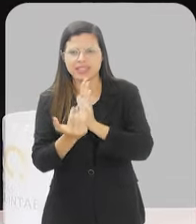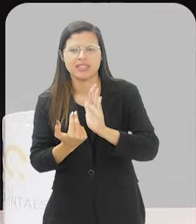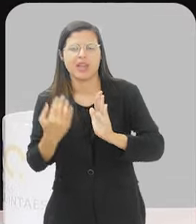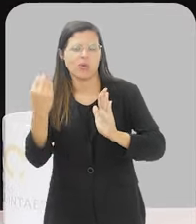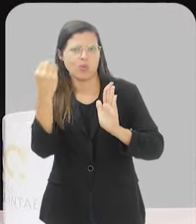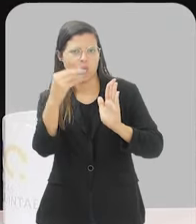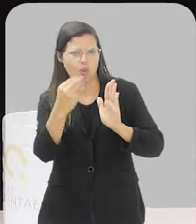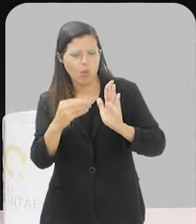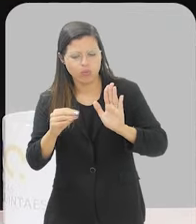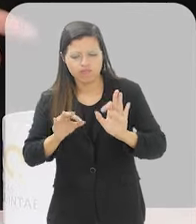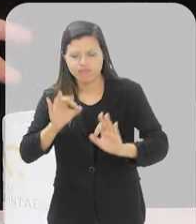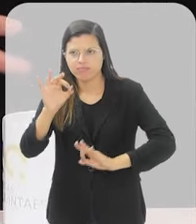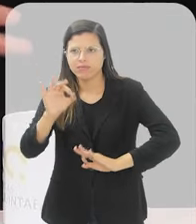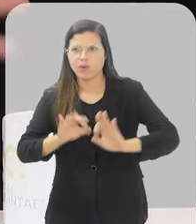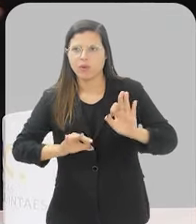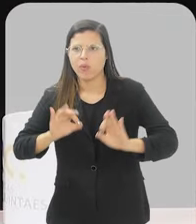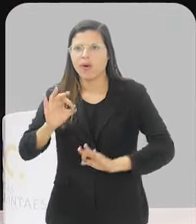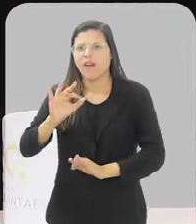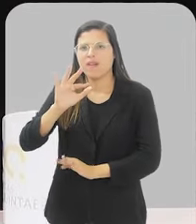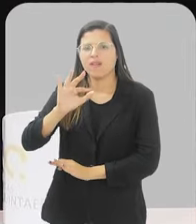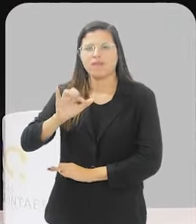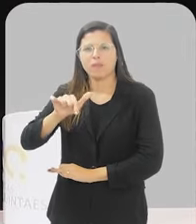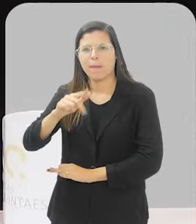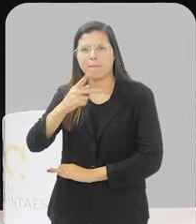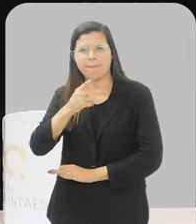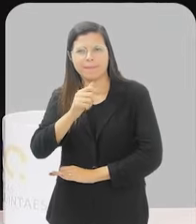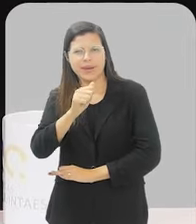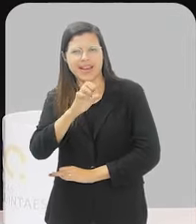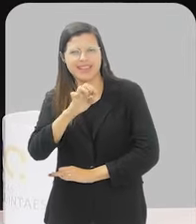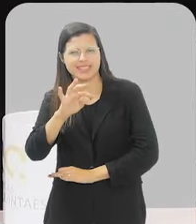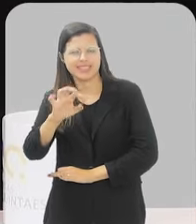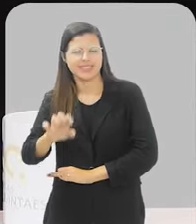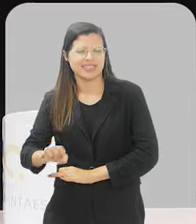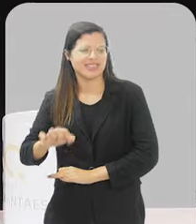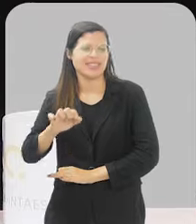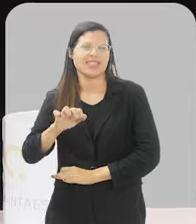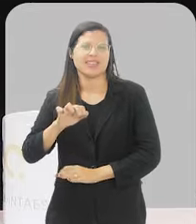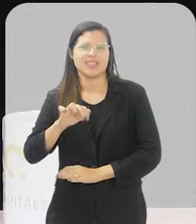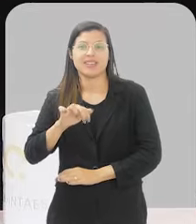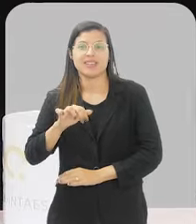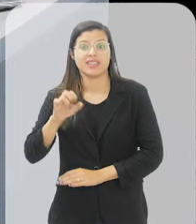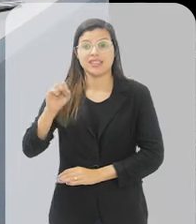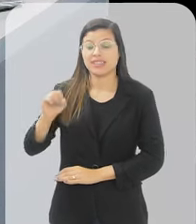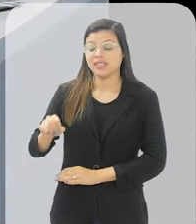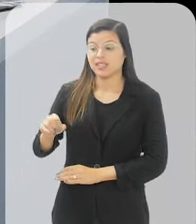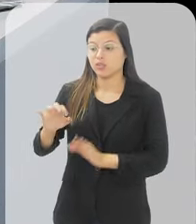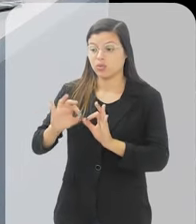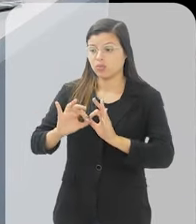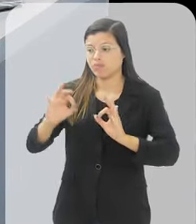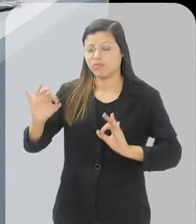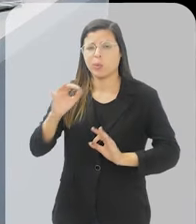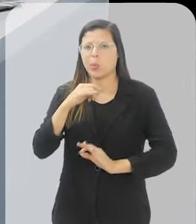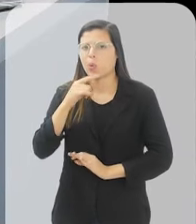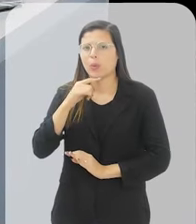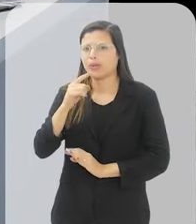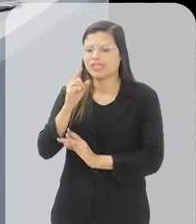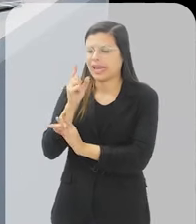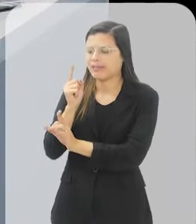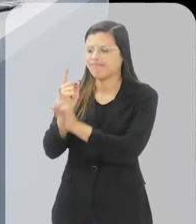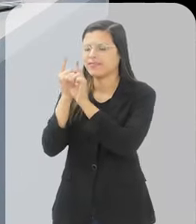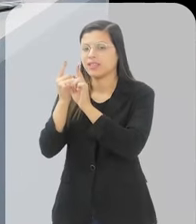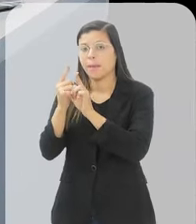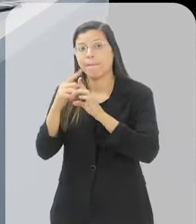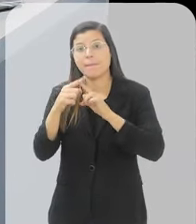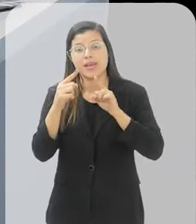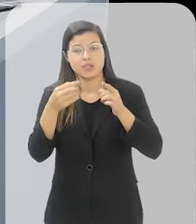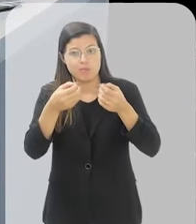desenho, coloca-se mais... E assim vai, franjas de paetês e cristais. E se você pensar de longe, você não consegue identificar tudo. Não consegue, tudo isso, mas,